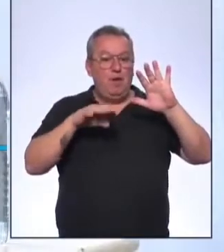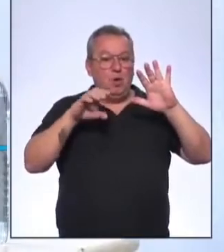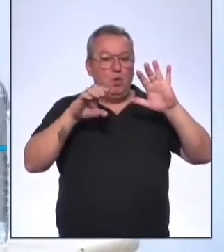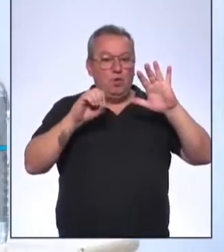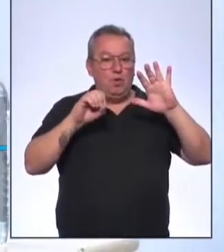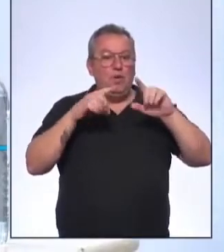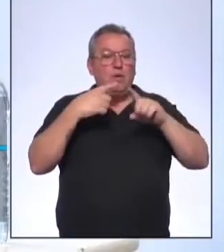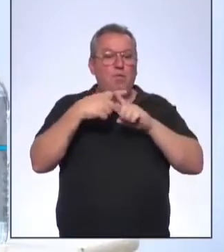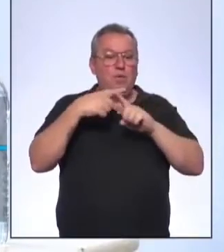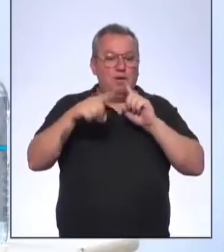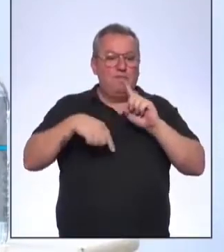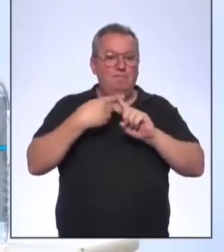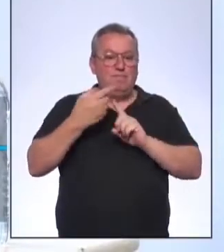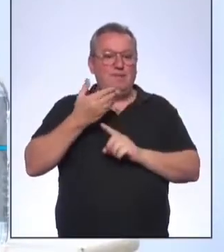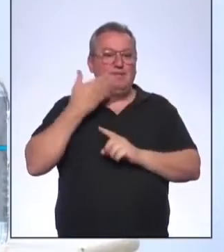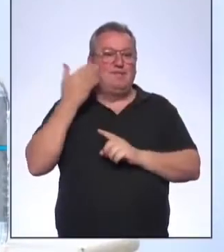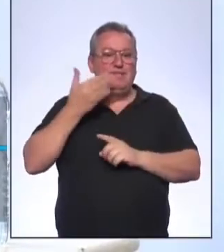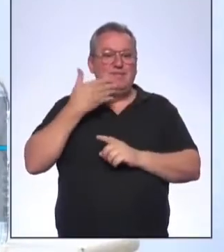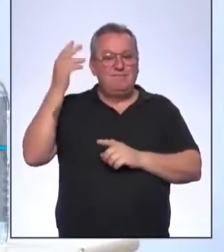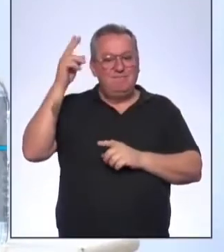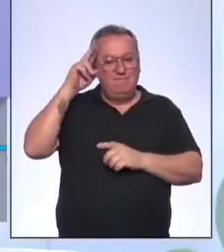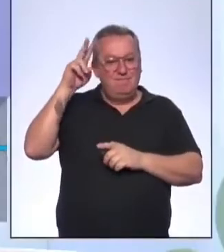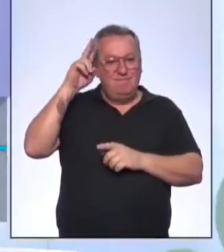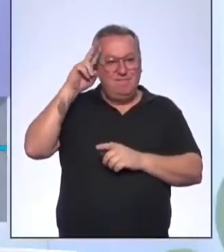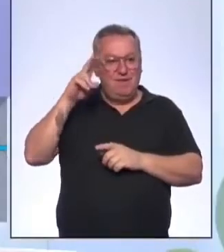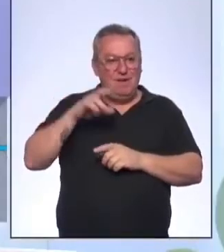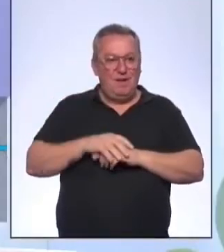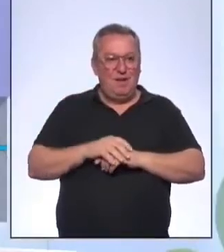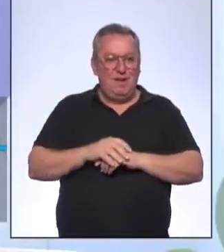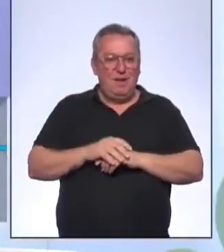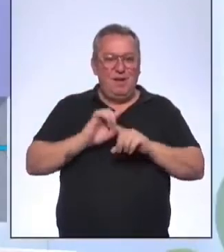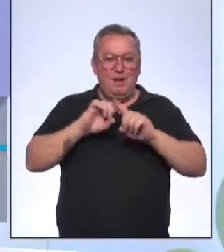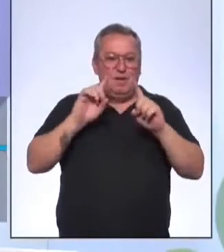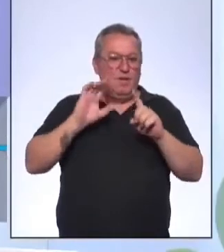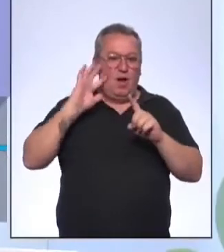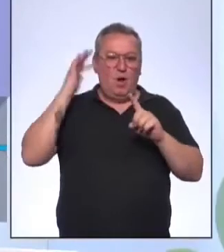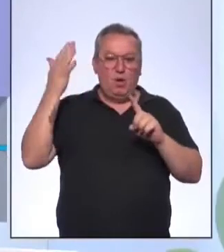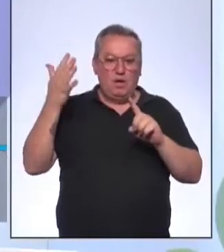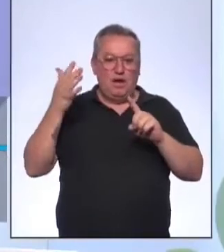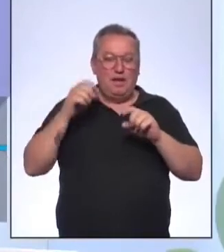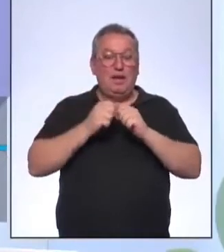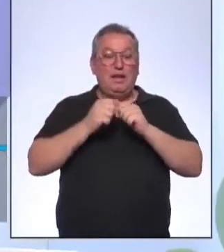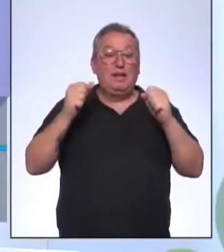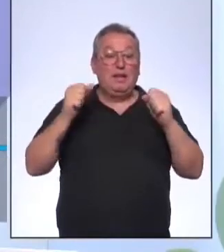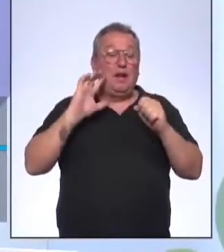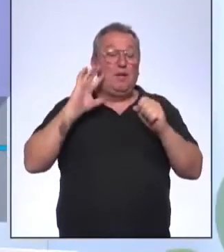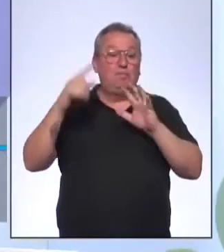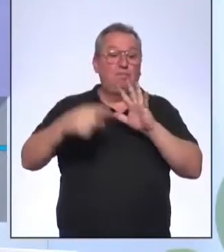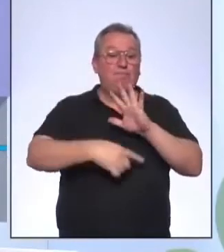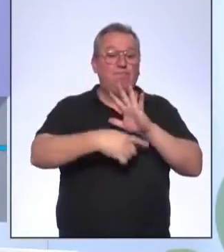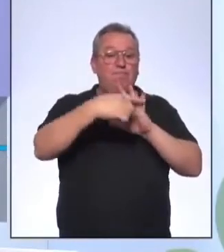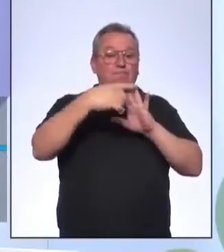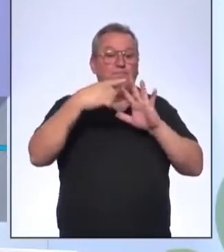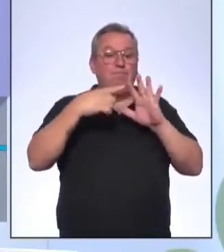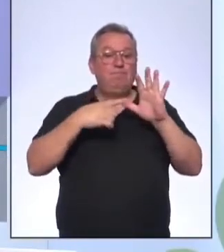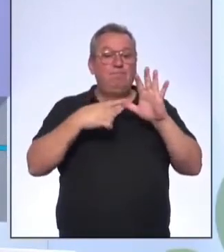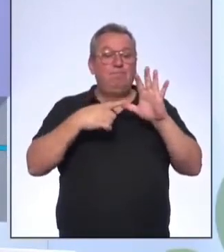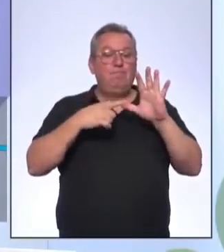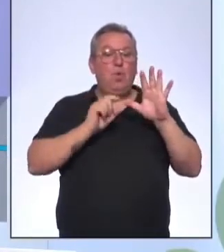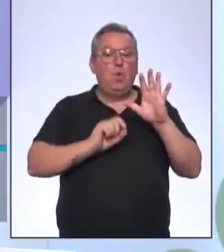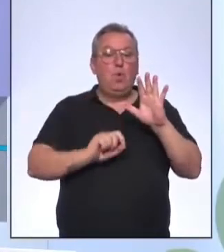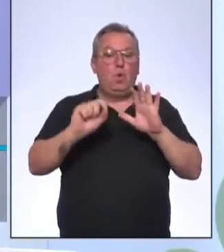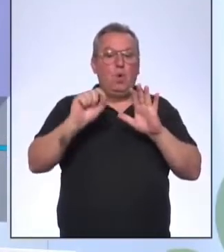numerar porque fica mais fácil é sobrar nenhum cinco elementos não acontece uma narrativa sem eles com a inscrição